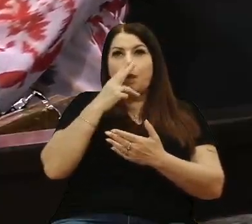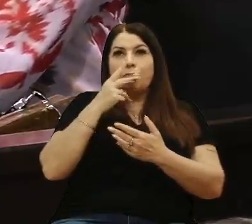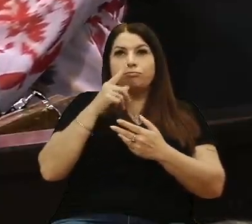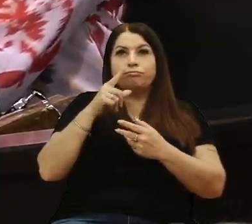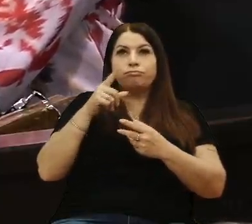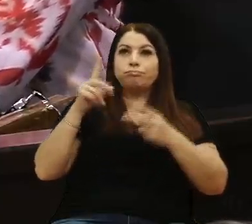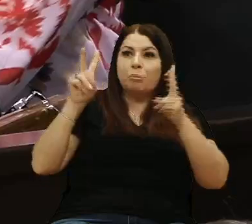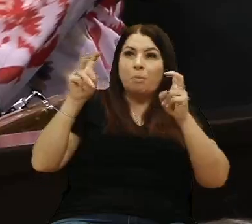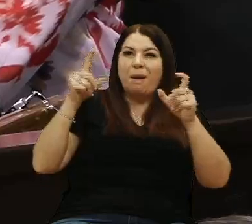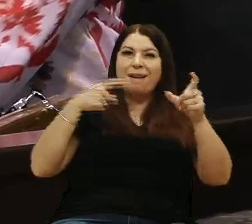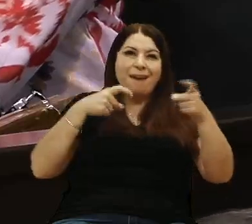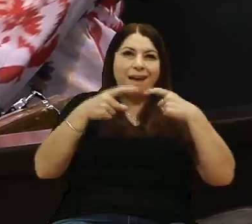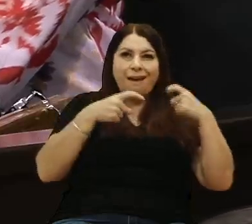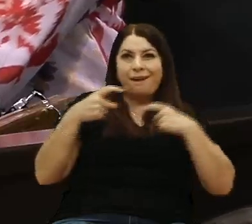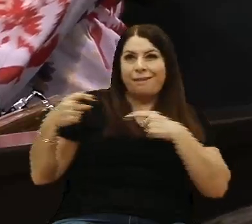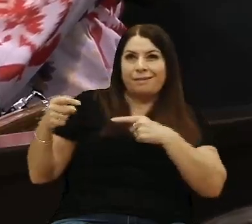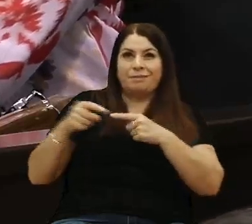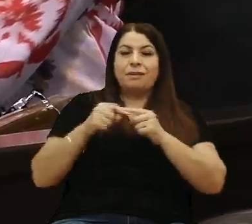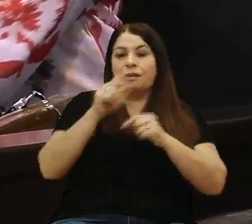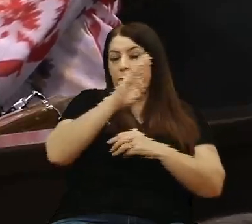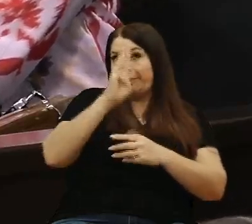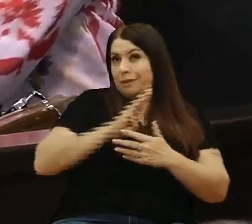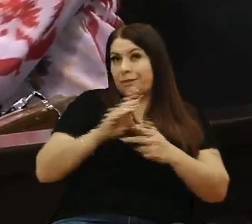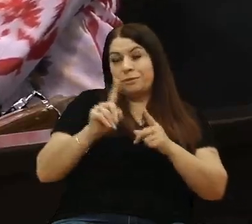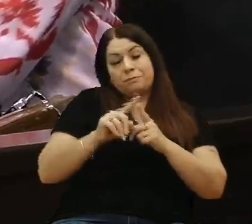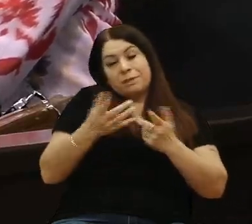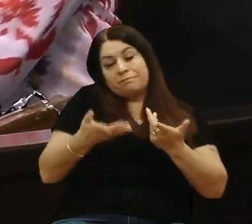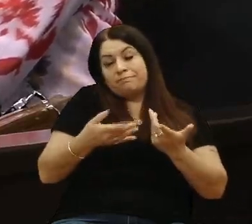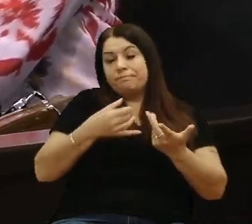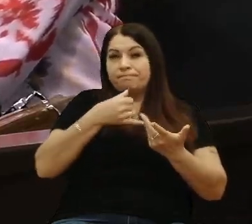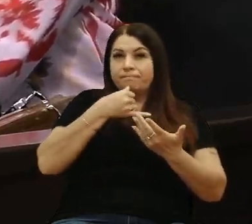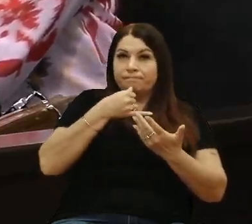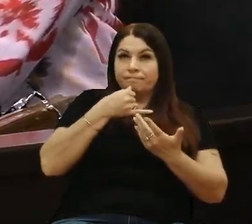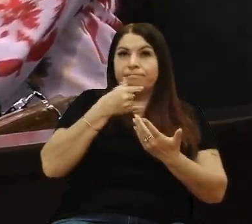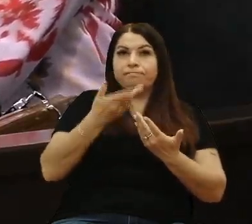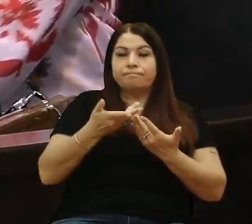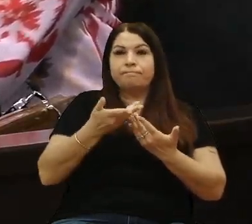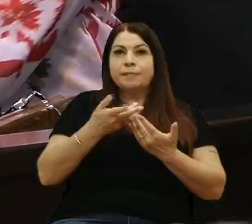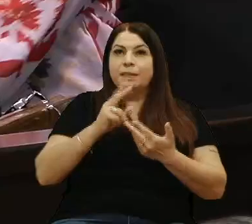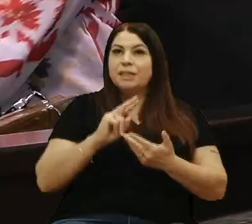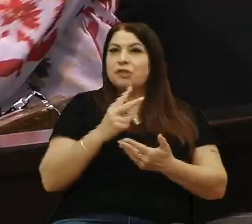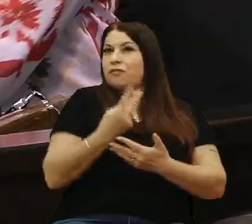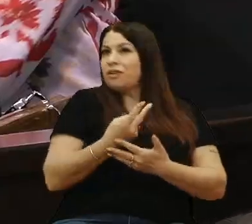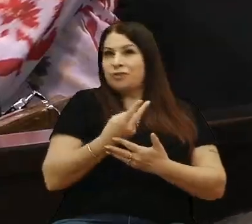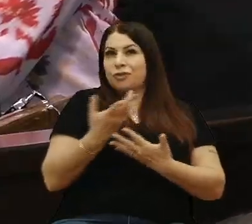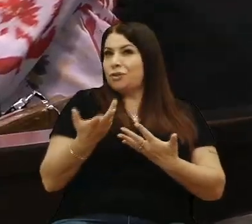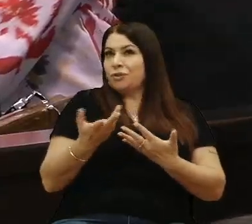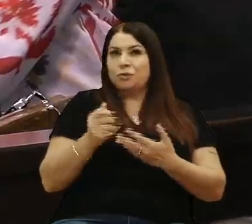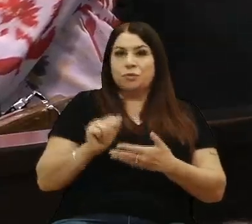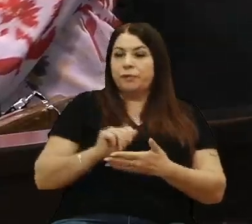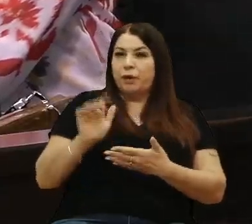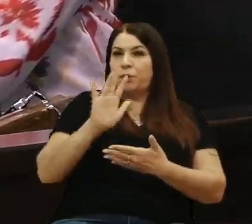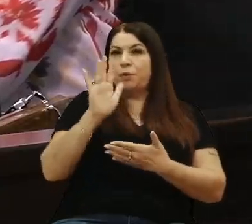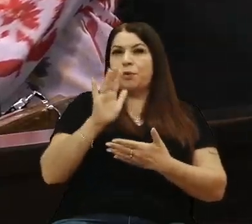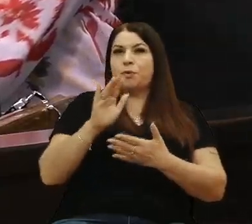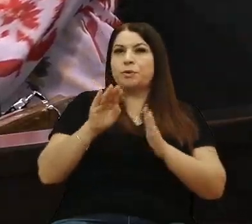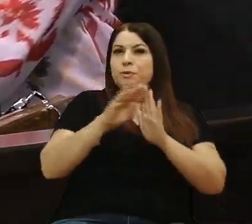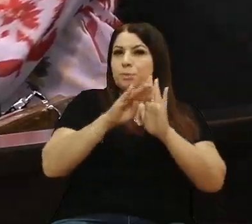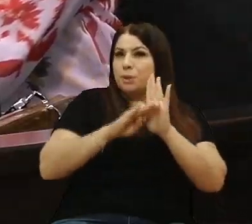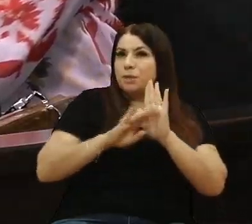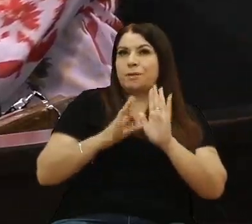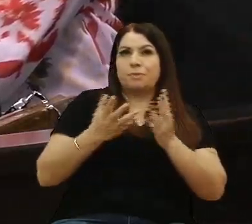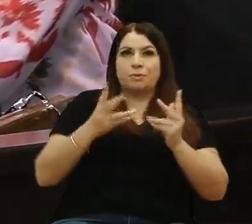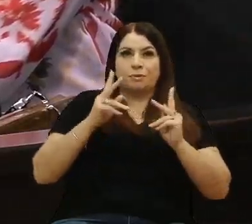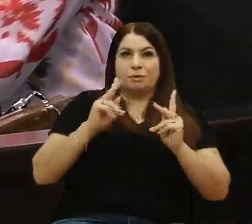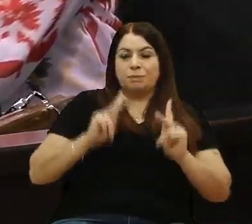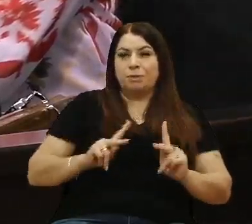né? E aqui no Brasil, né, infelizmente, está invertido os valores, os princípios, né? E